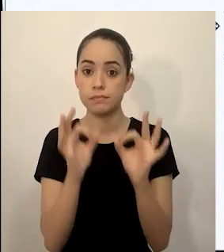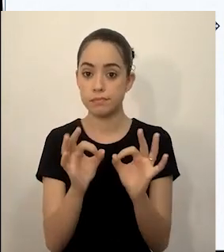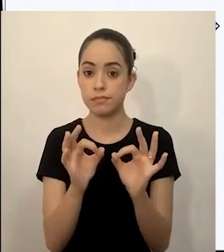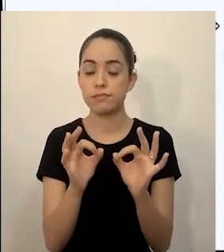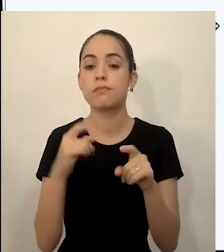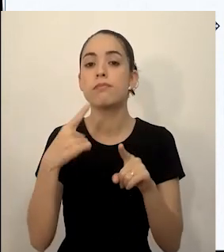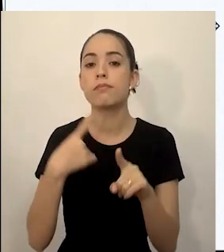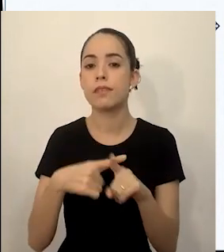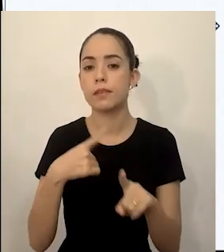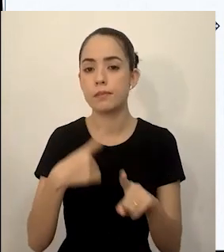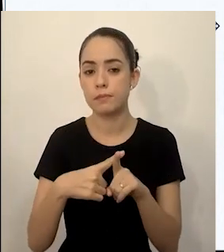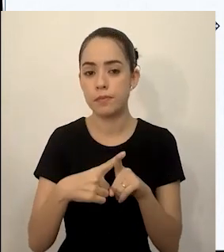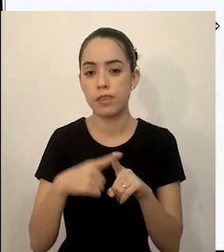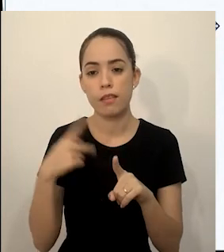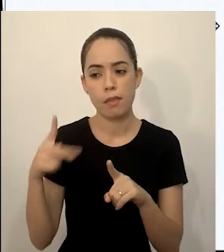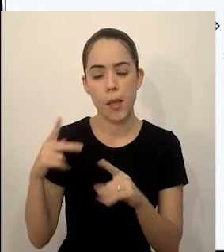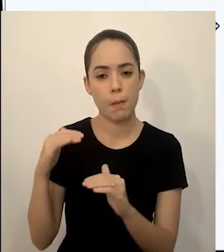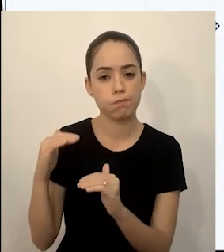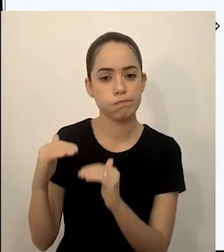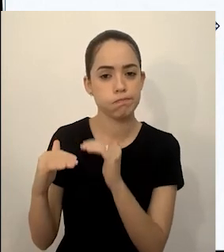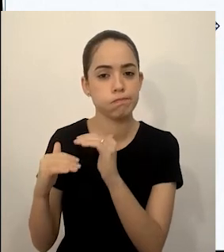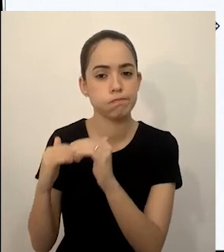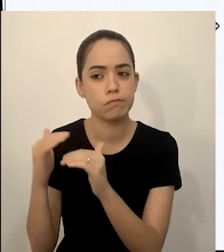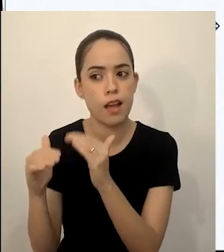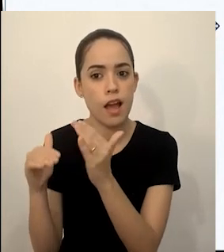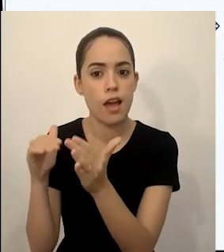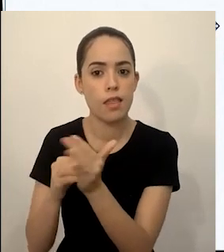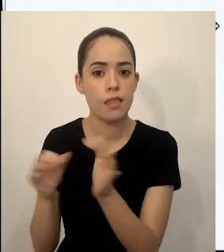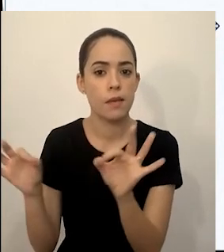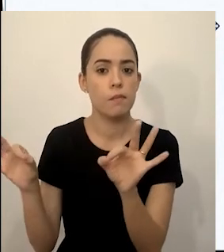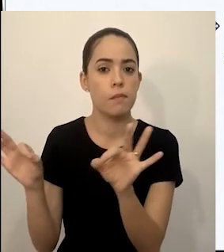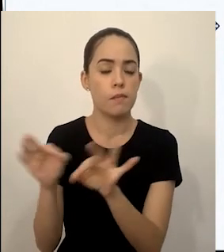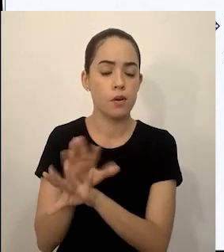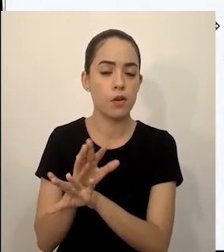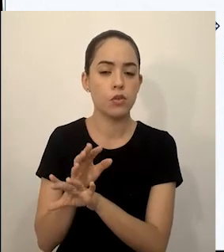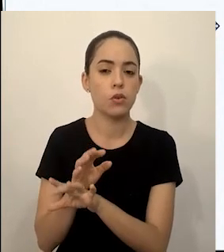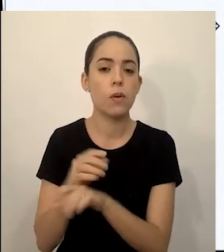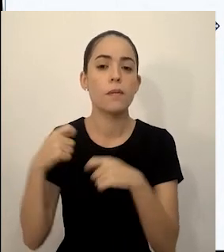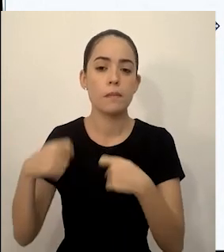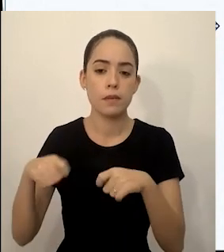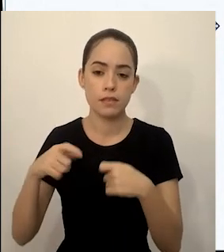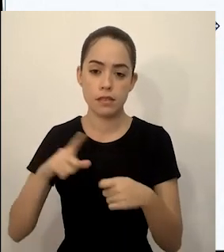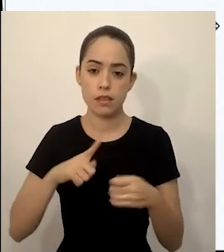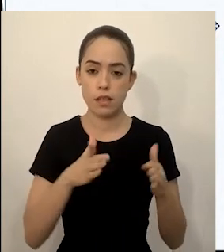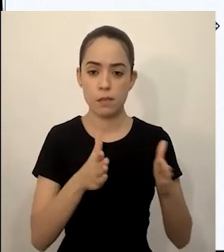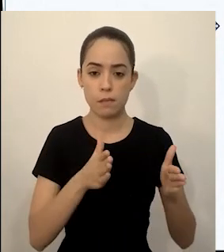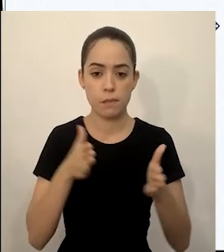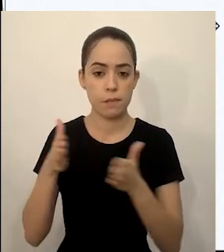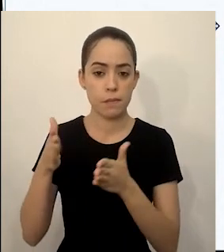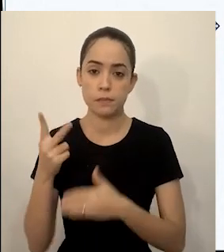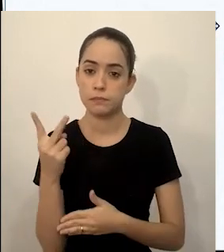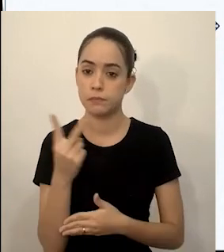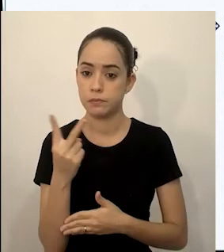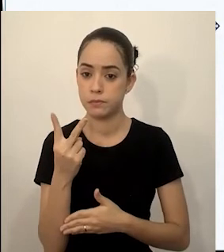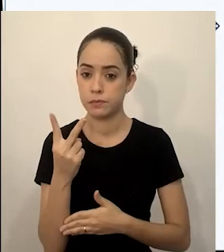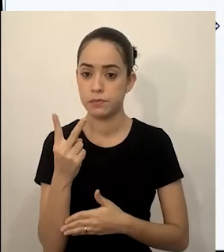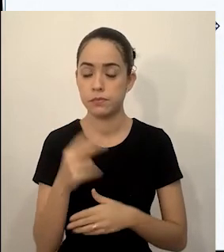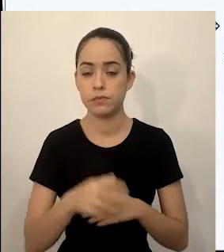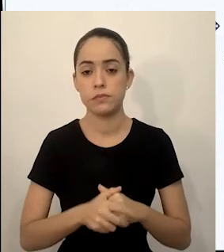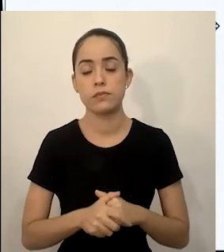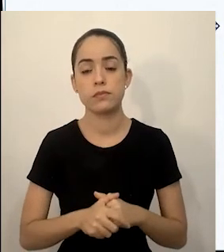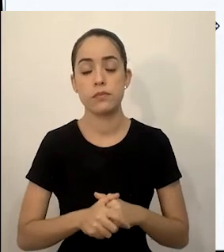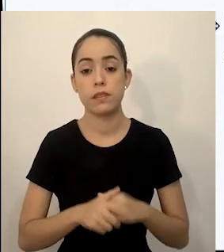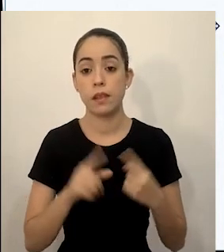Deve-se ter atenção que o processo de maturação compreende duas